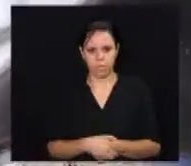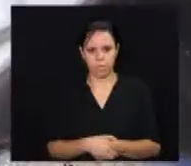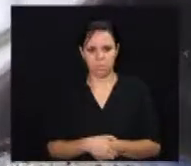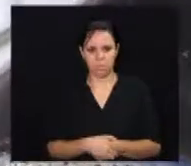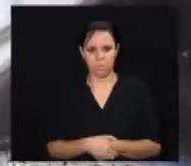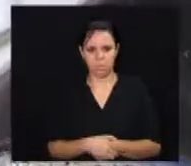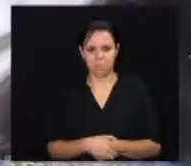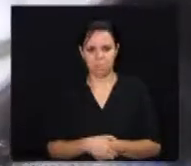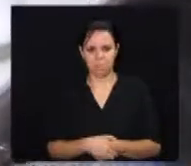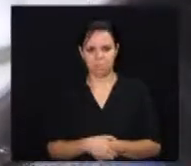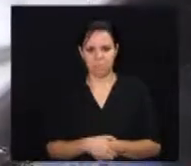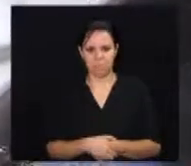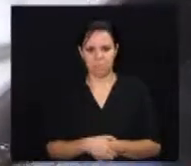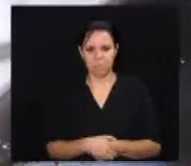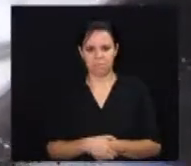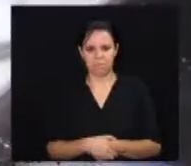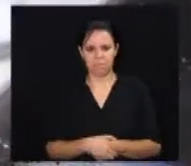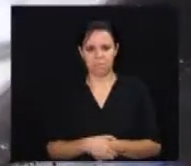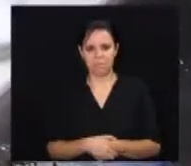Vou colocar aqui.